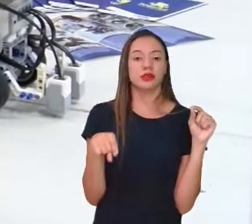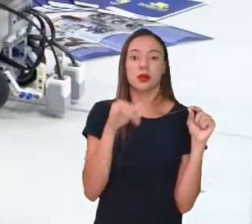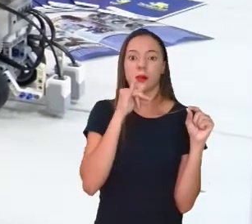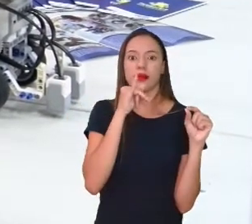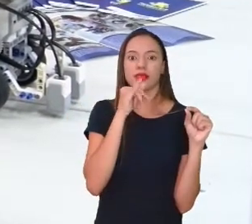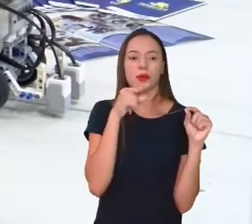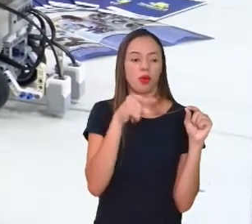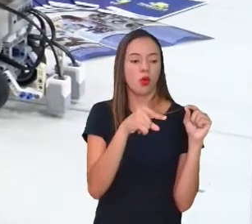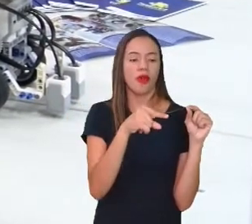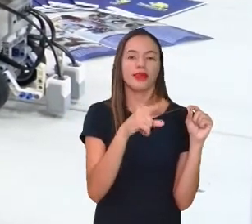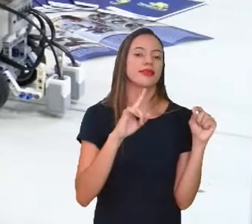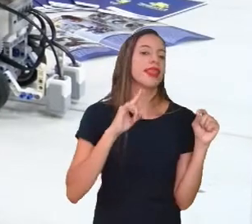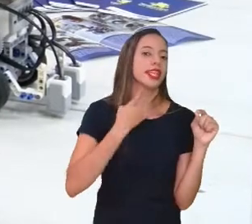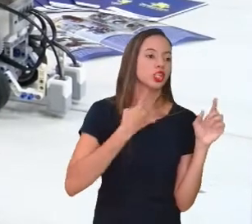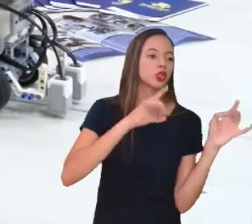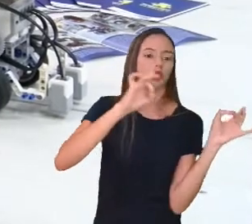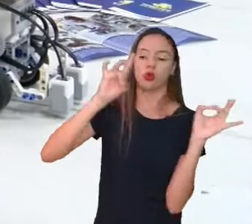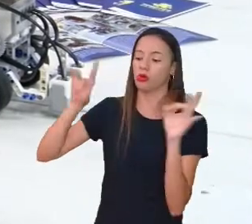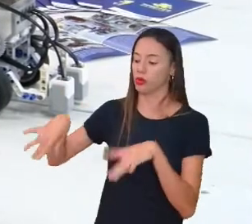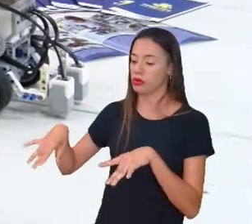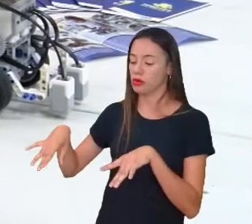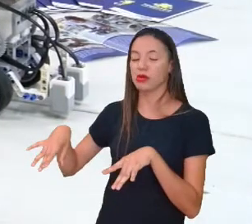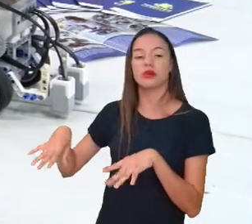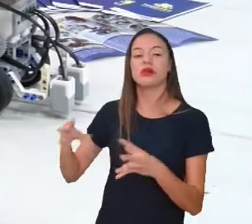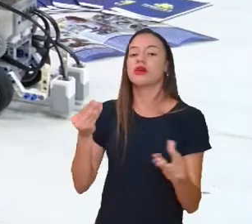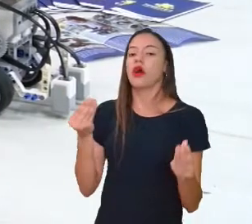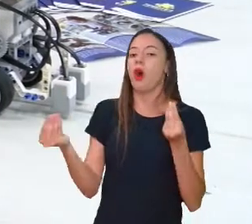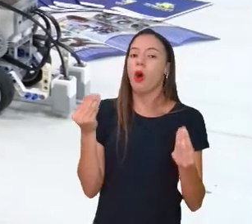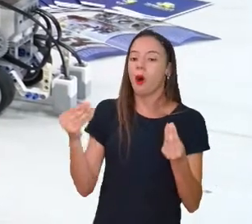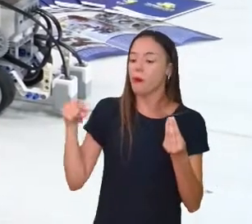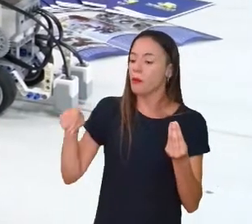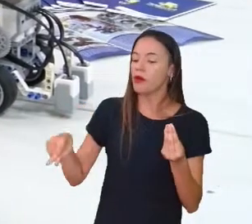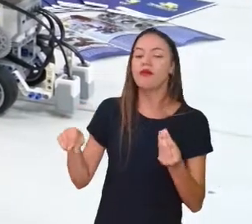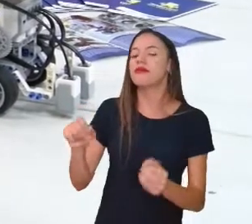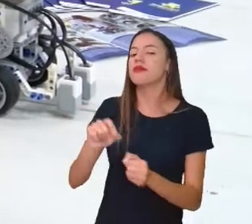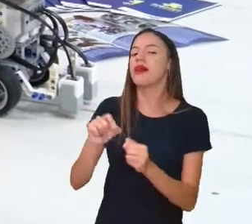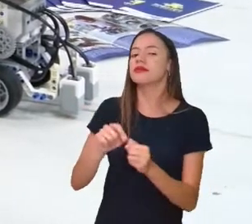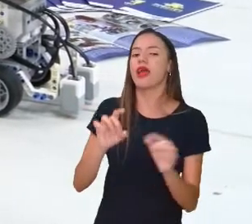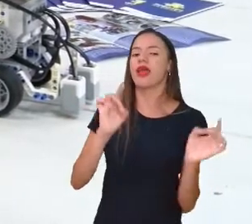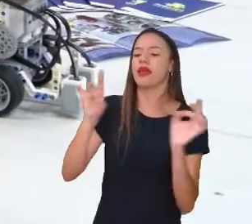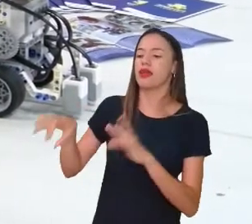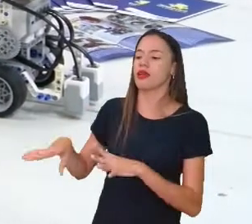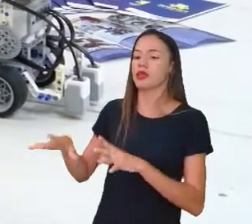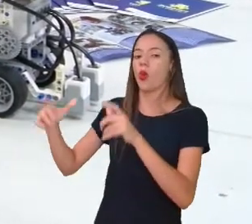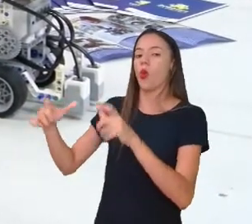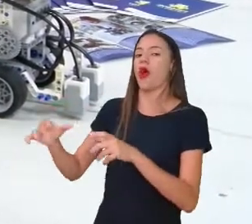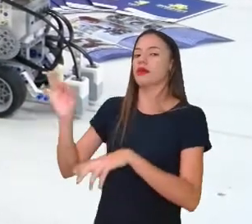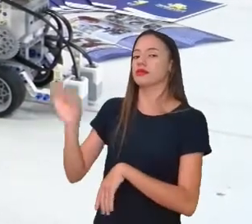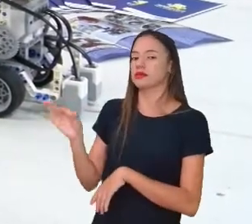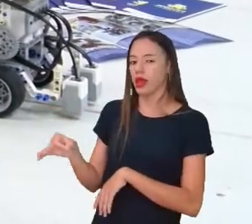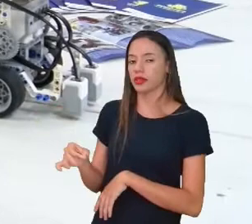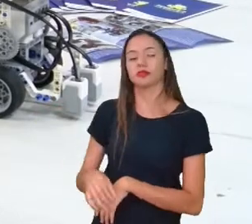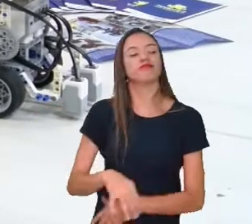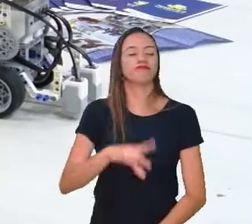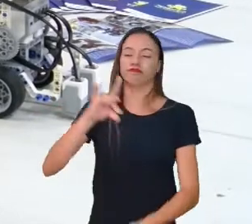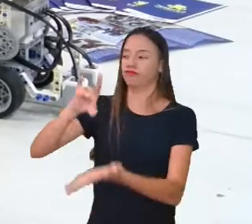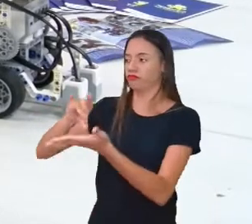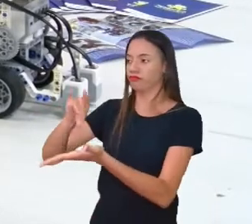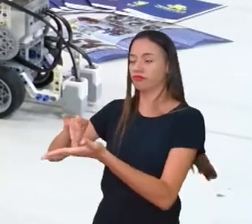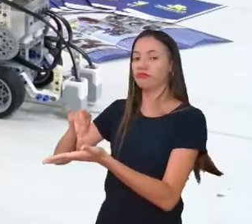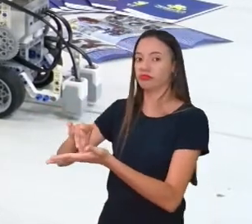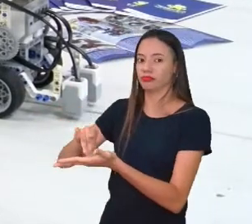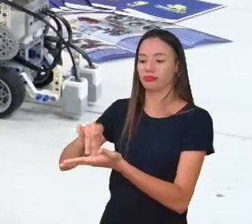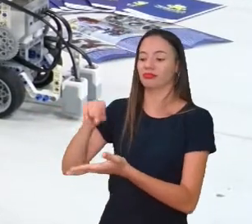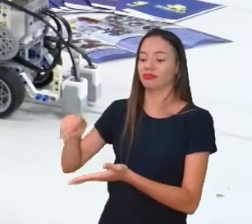destino desse lixo aí, ou seja, como é que esse descarte vai ser realizado. Exatamente, porque senão a gente acaba aí, como a gente vê, né?